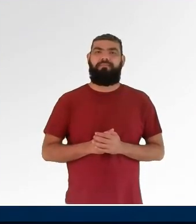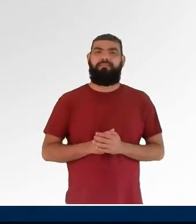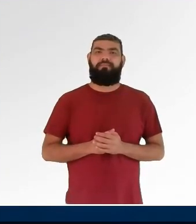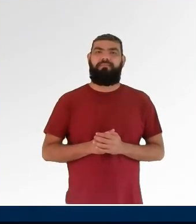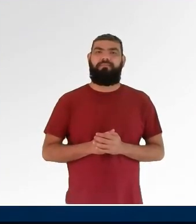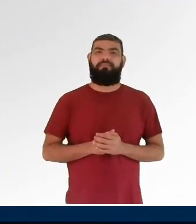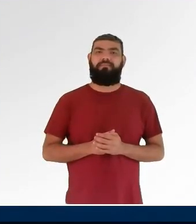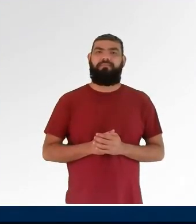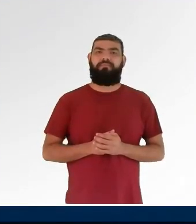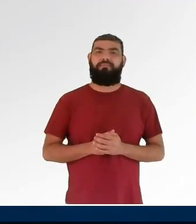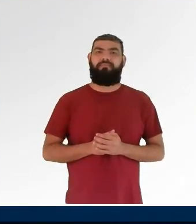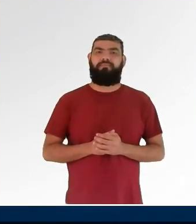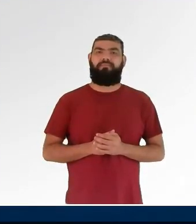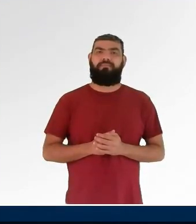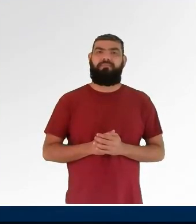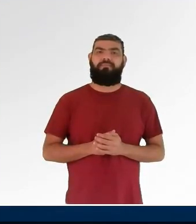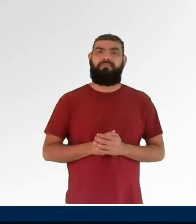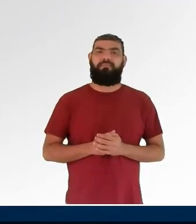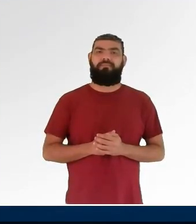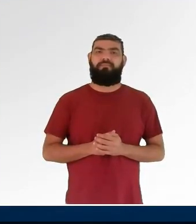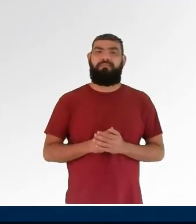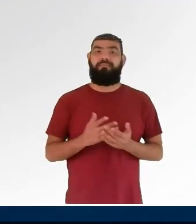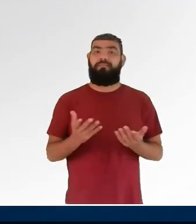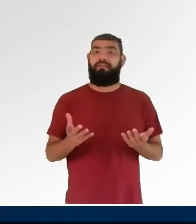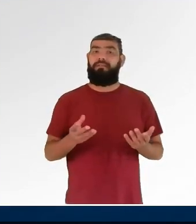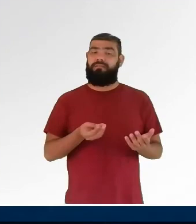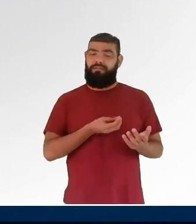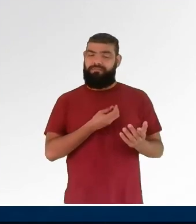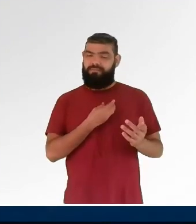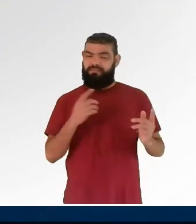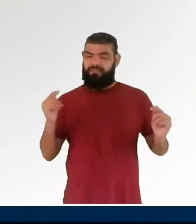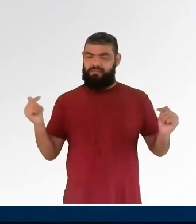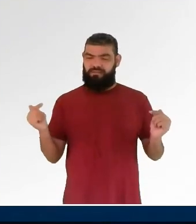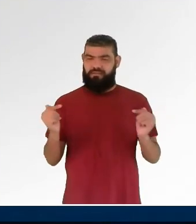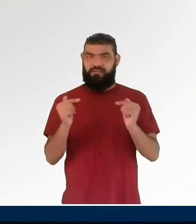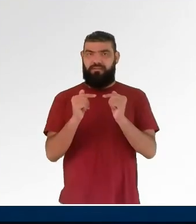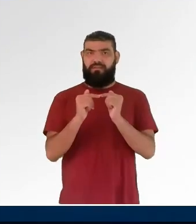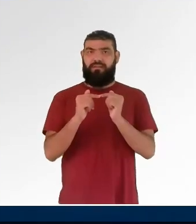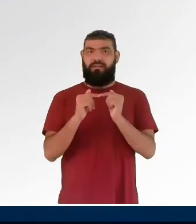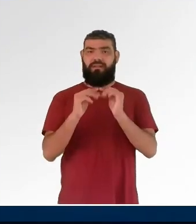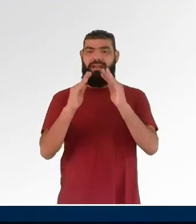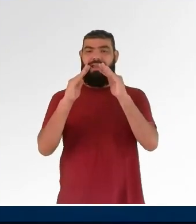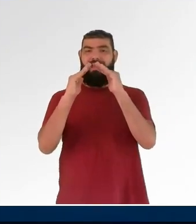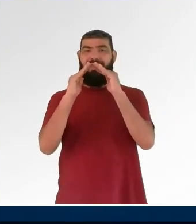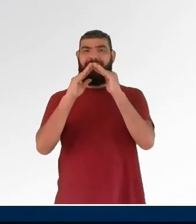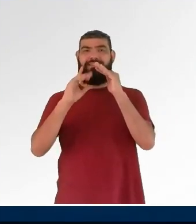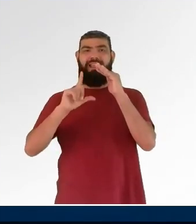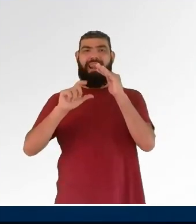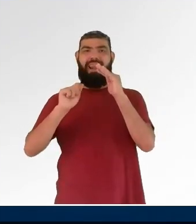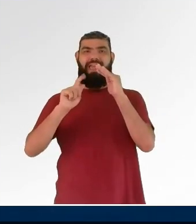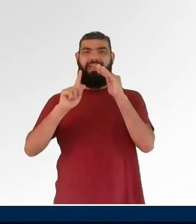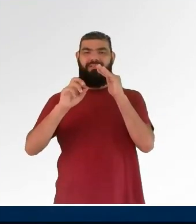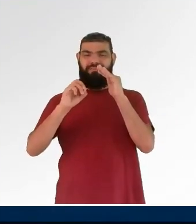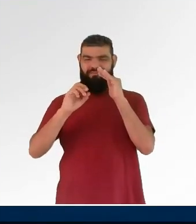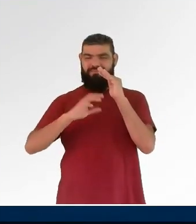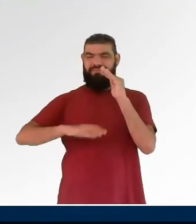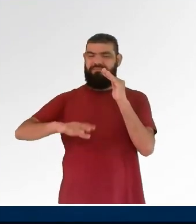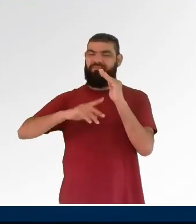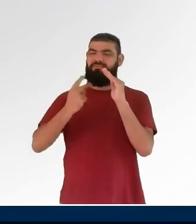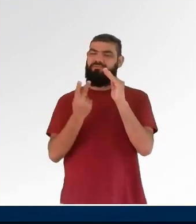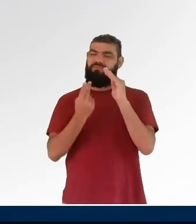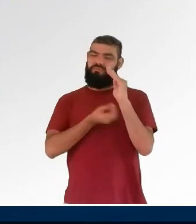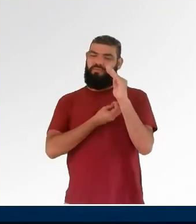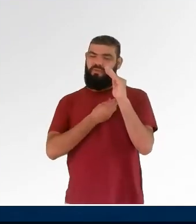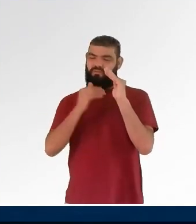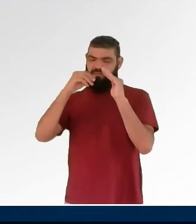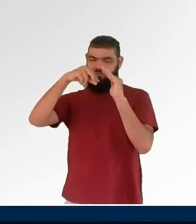se cruzar. E qual é o ponto de conexão entre eles? A Casa do Lago. Os dois moram nessa casa. Isso